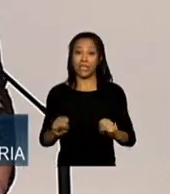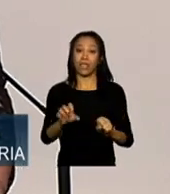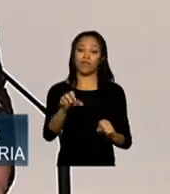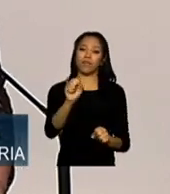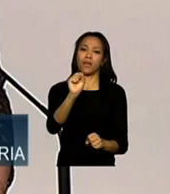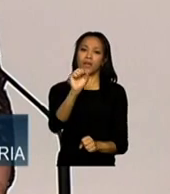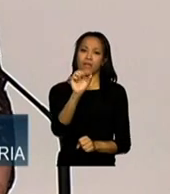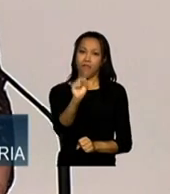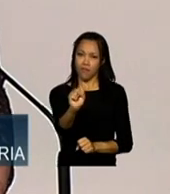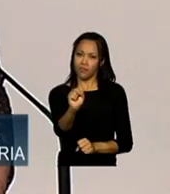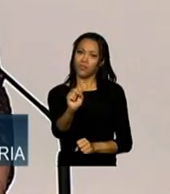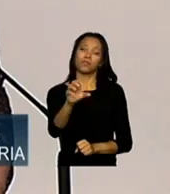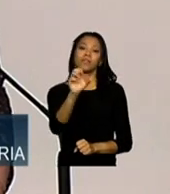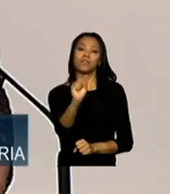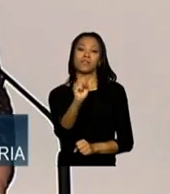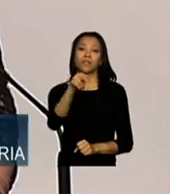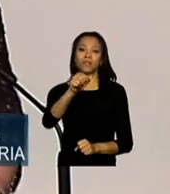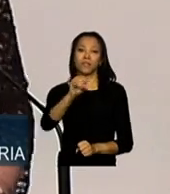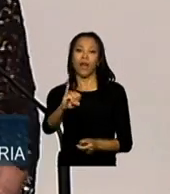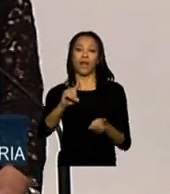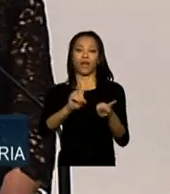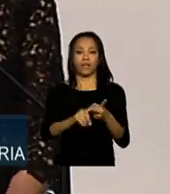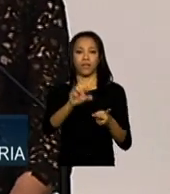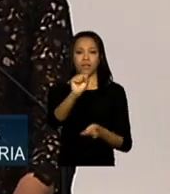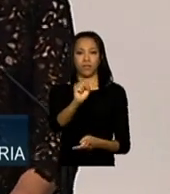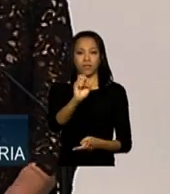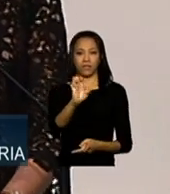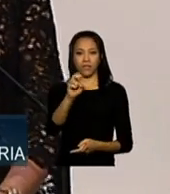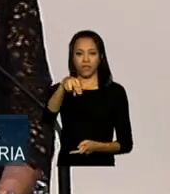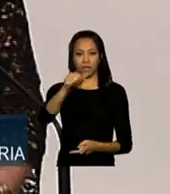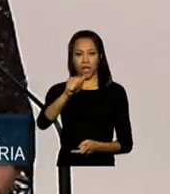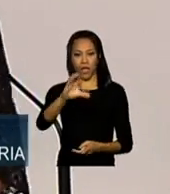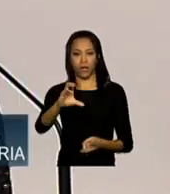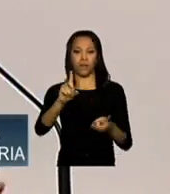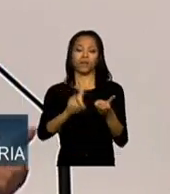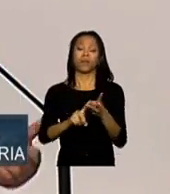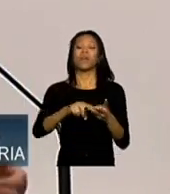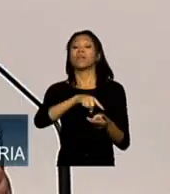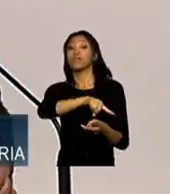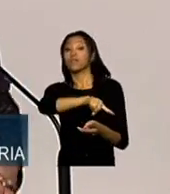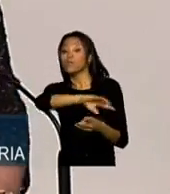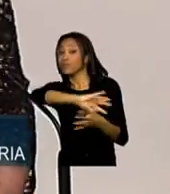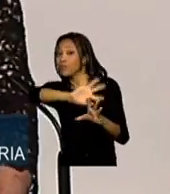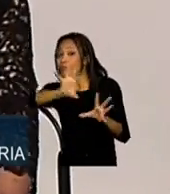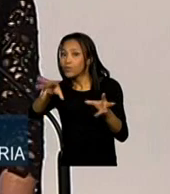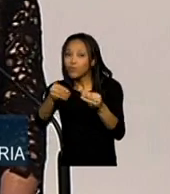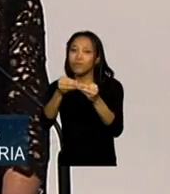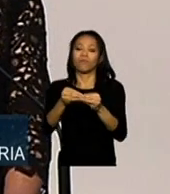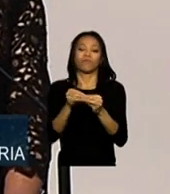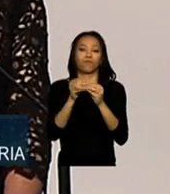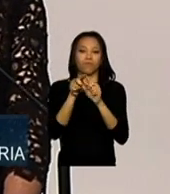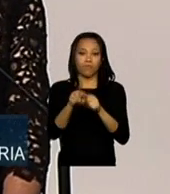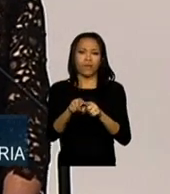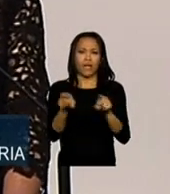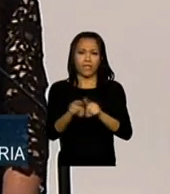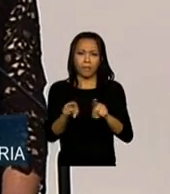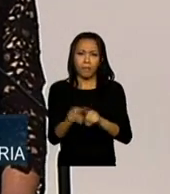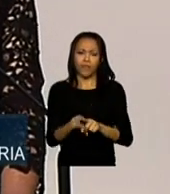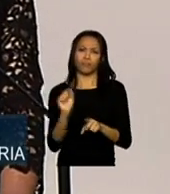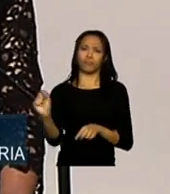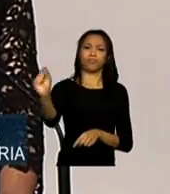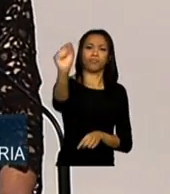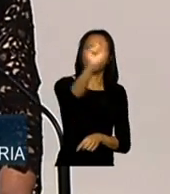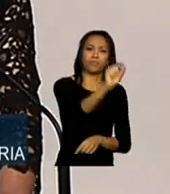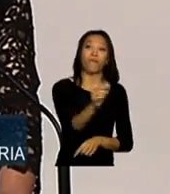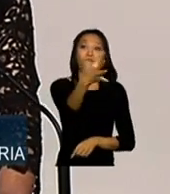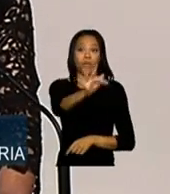SENAI, mas também ao SENAC, ao SENAR e ao SENAC, a toda a estrutura federal